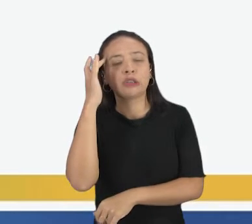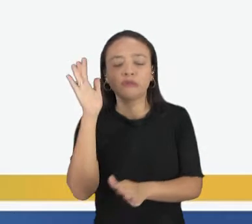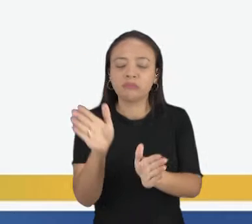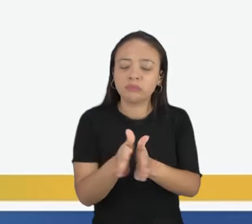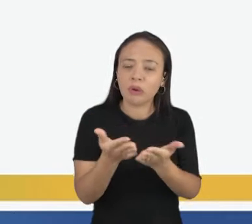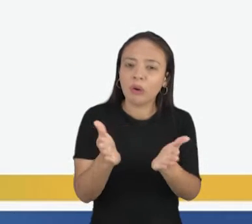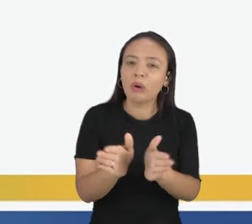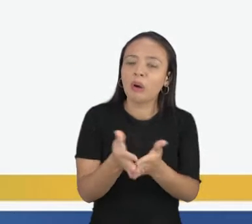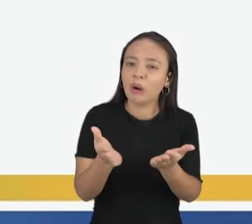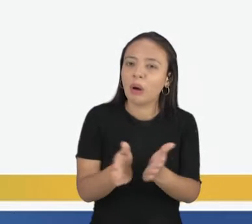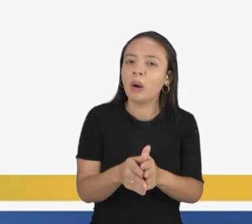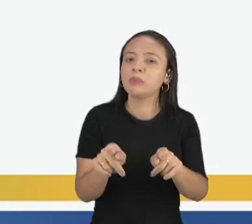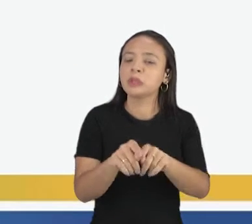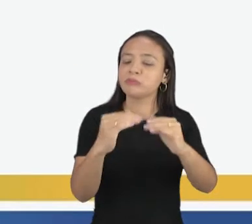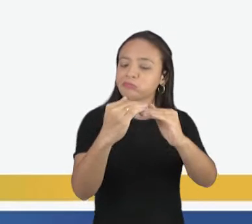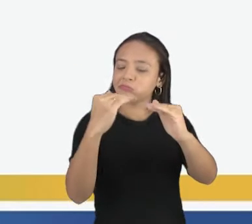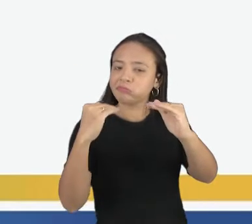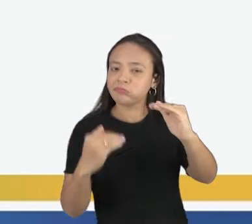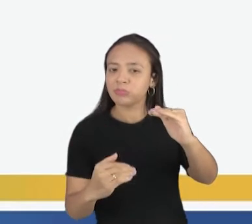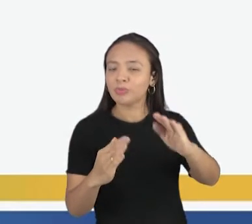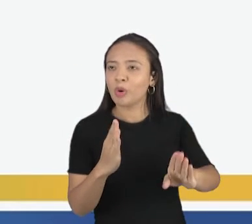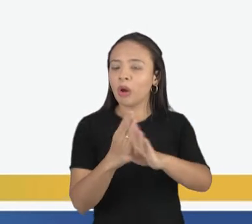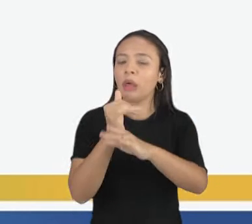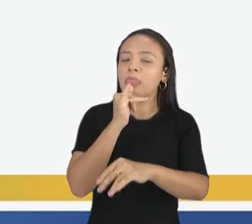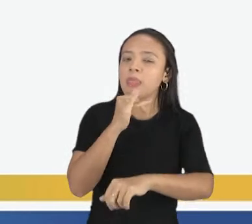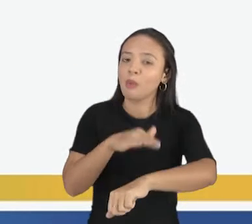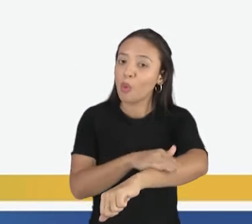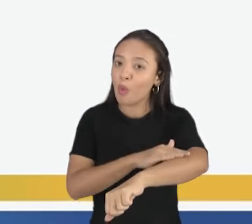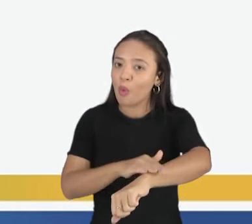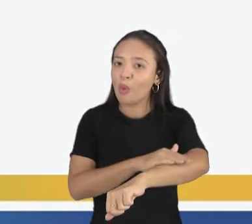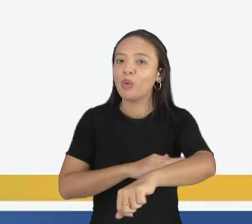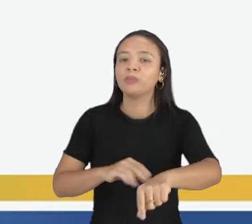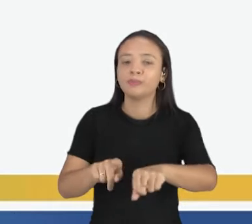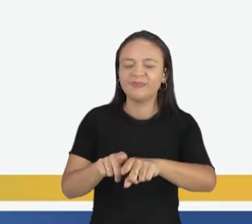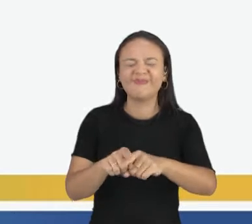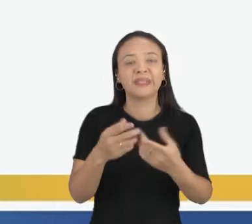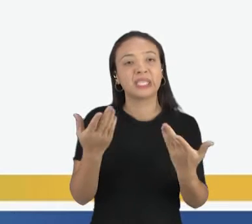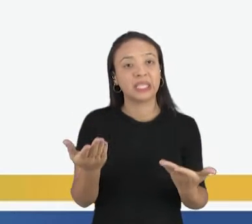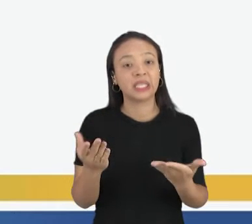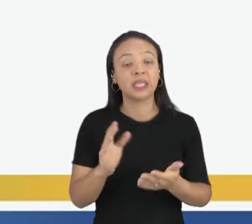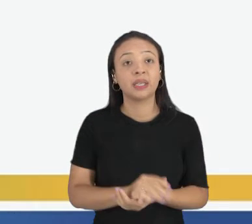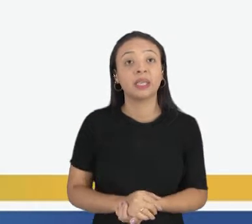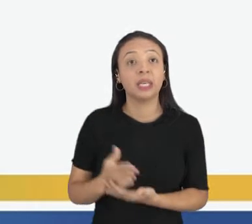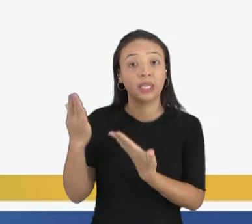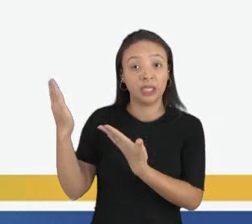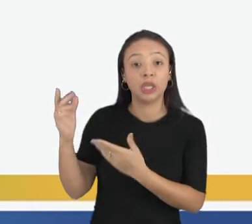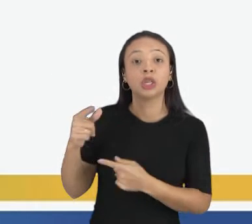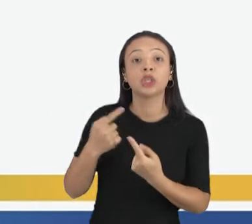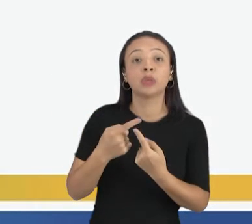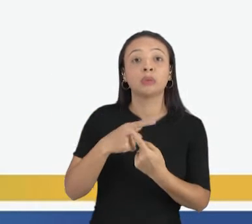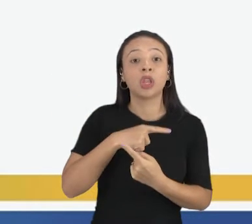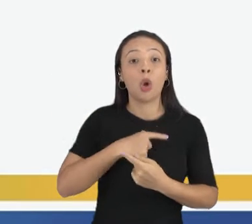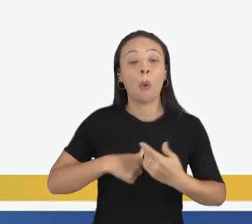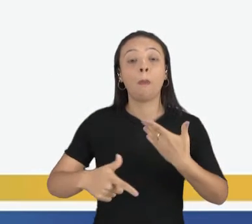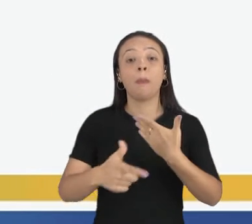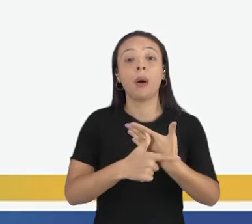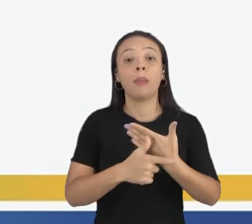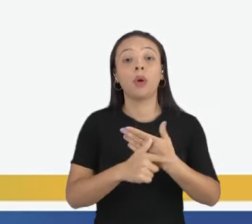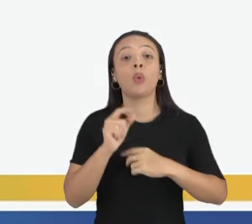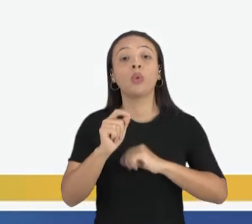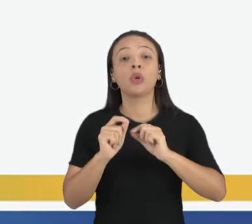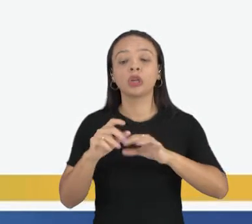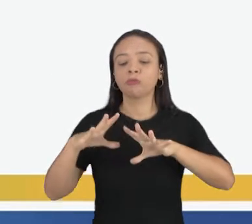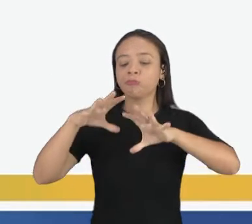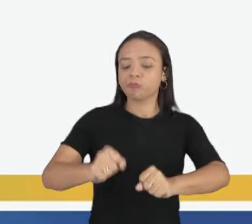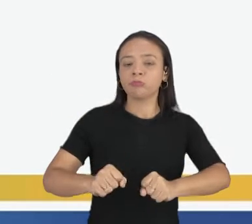atrasados, inferiores, pela questão racial também, né? E aí o imperialismo ele tinha como objetivo dominar e